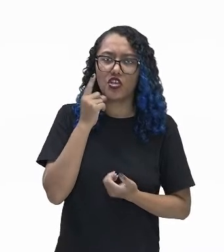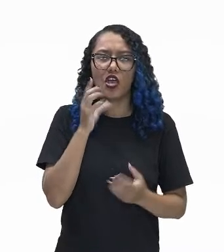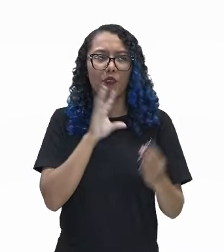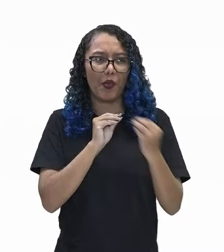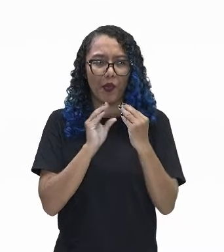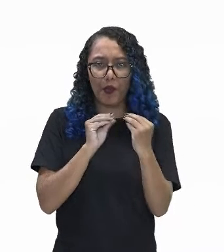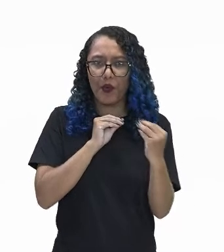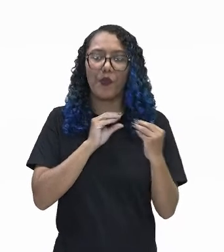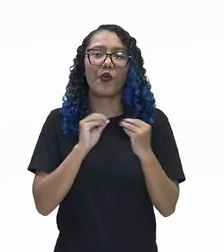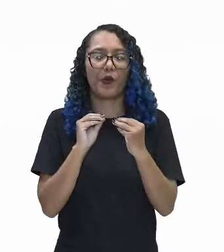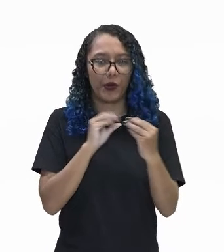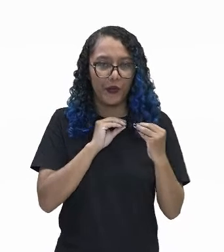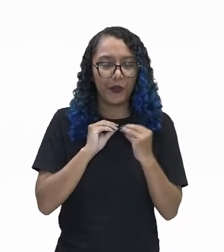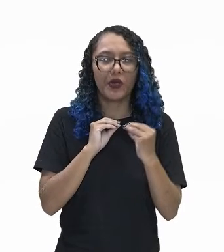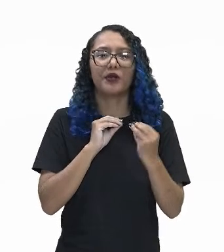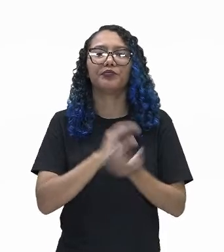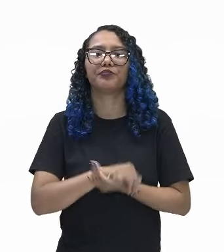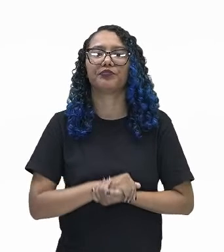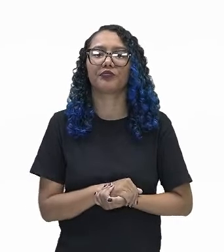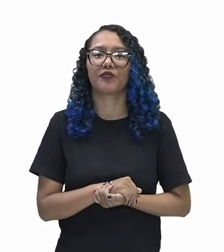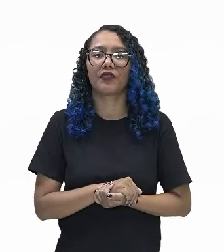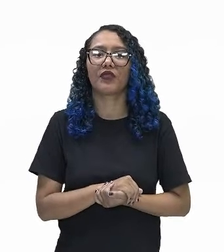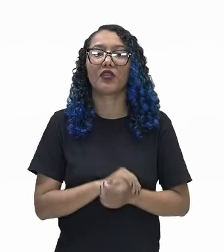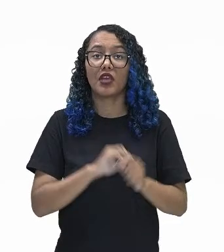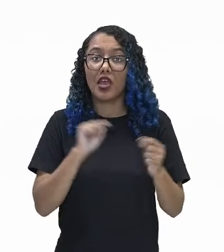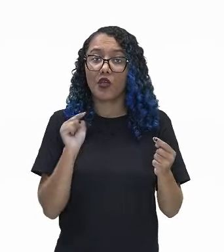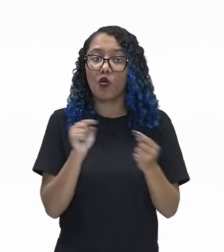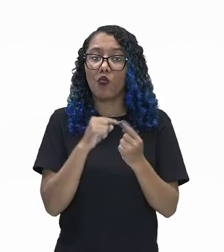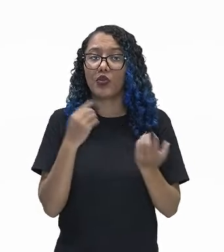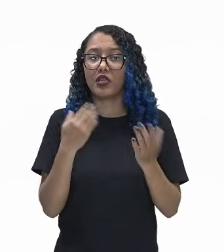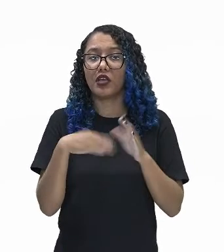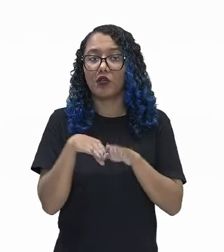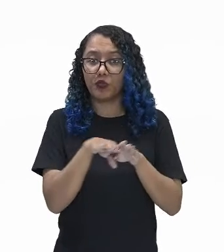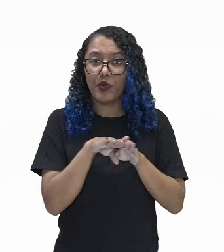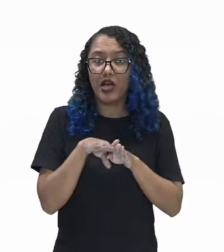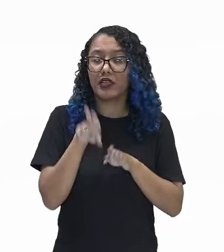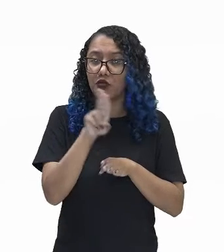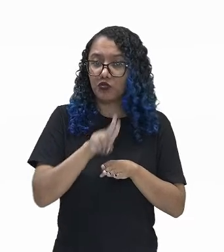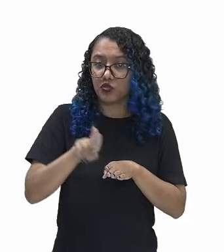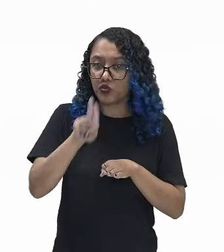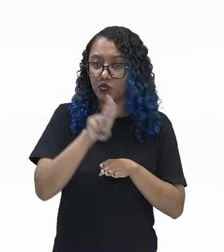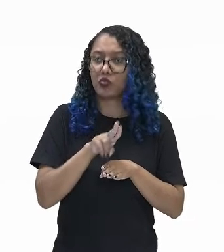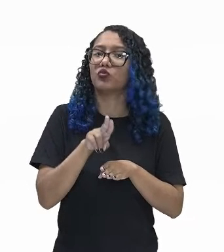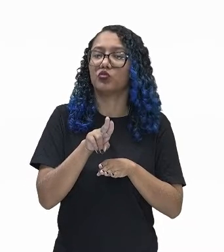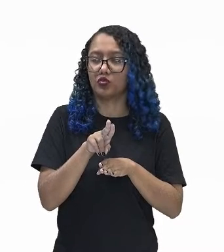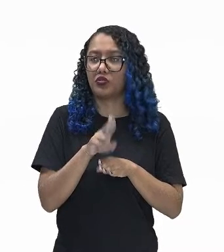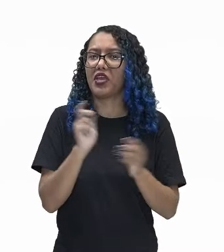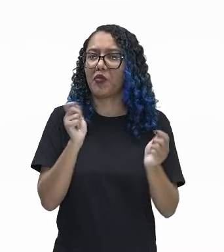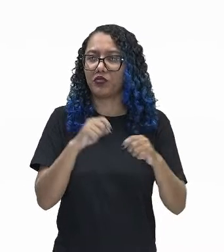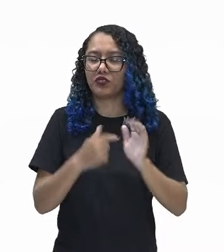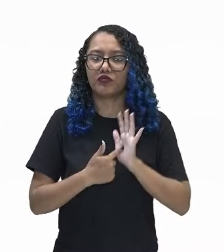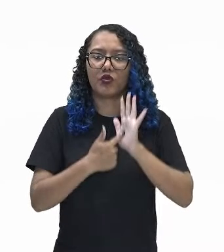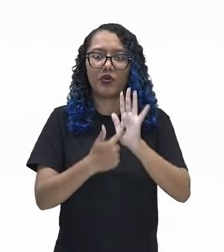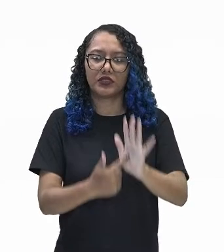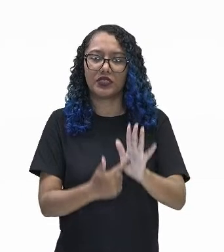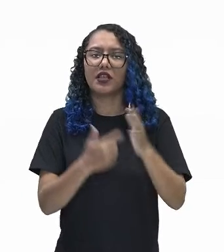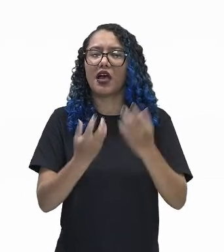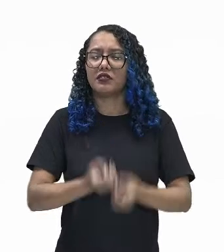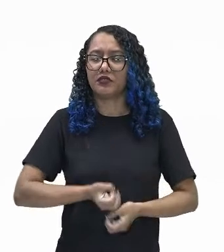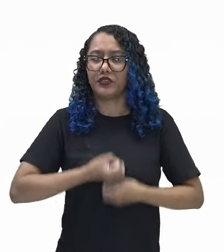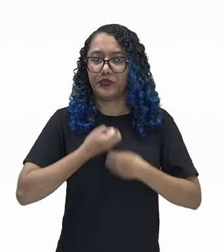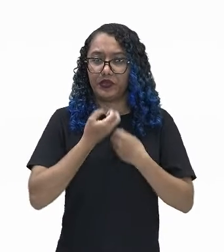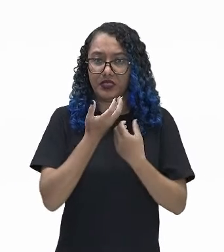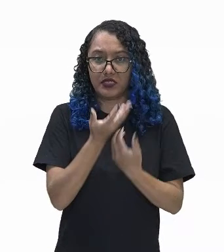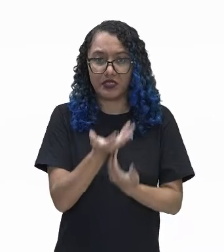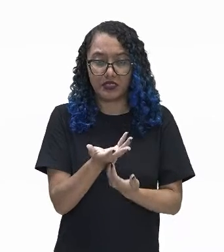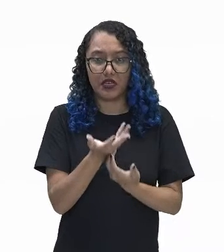acordo com os padrões de uso que ela pode manifestar. Então, gente, quando a gente fala de língua, né, ela é algo